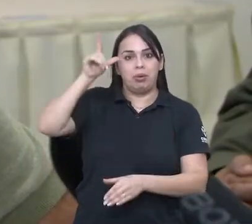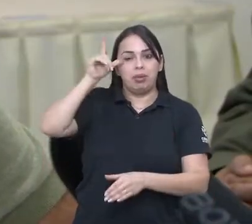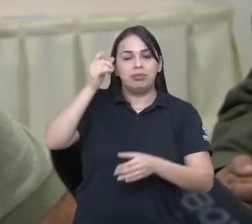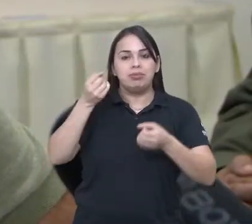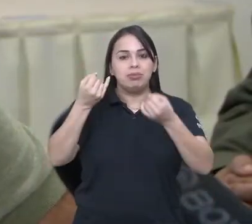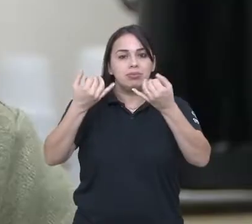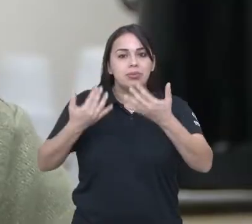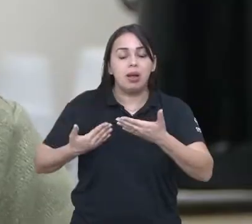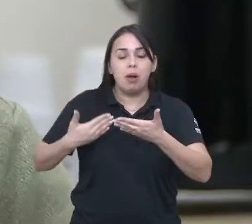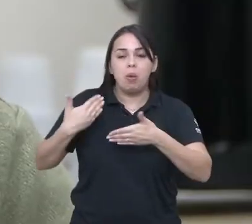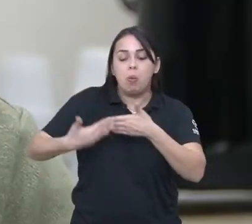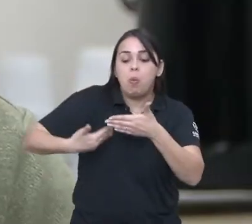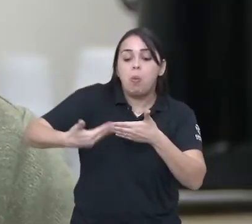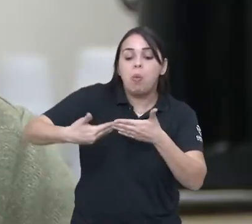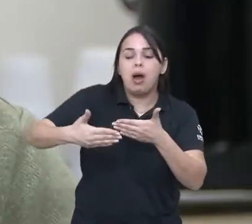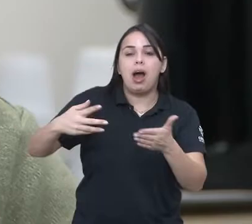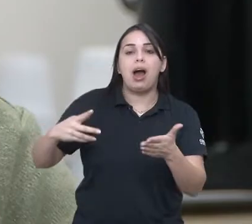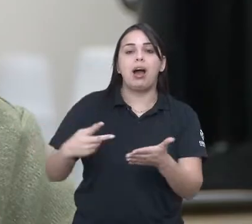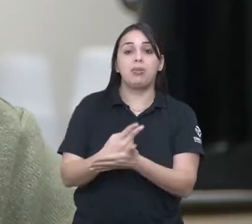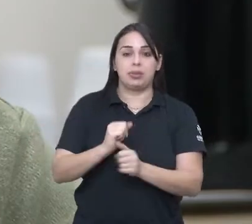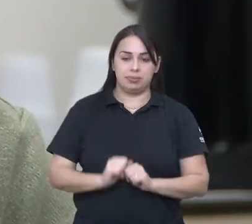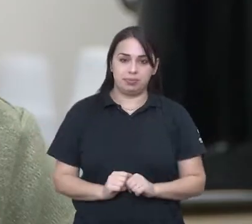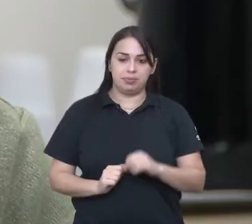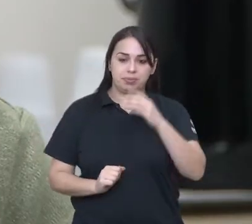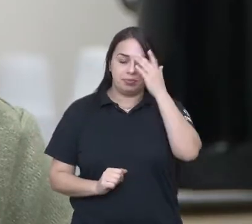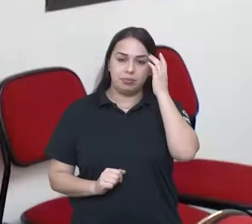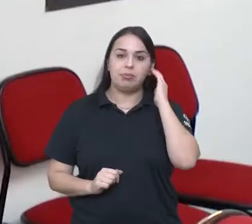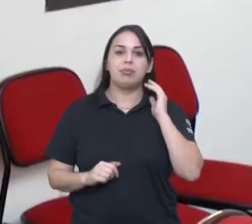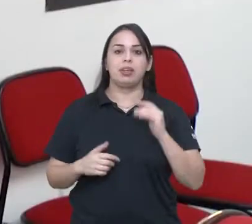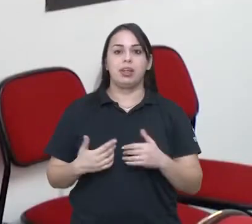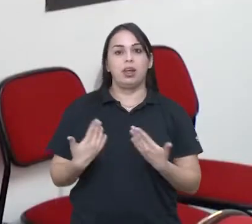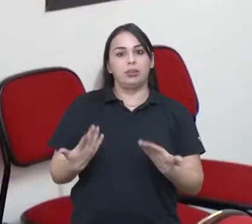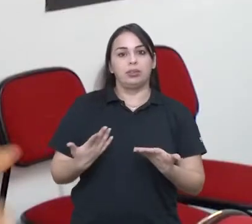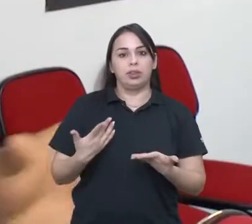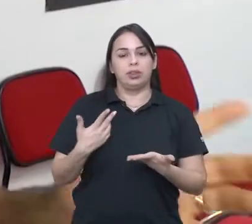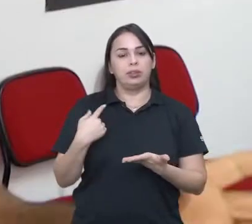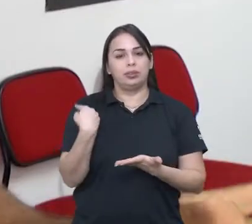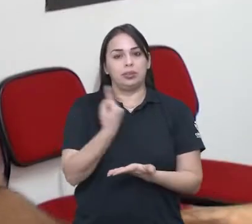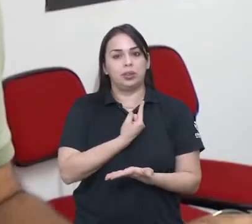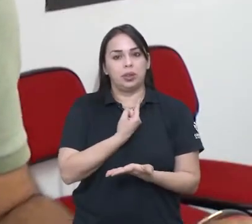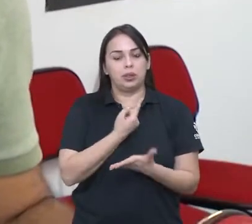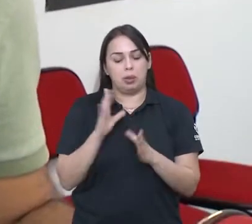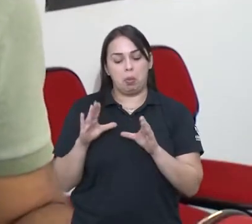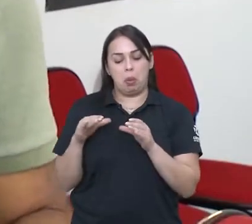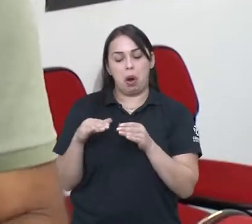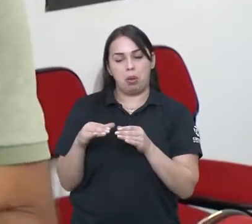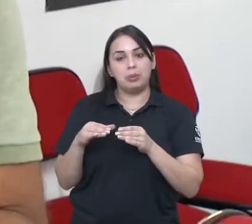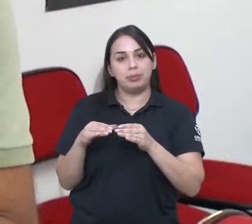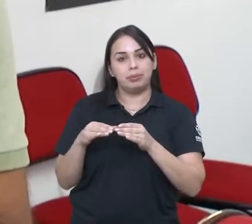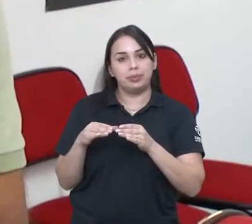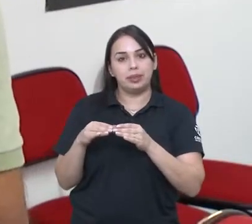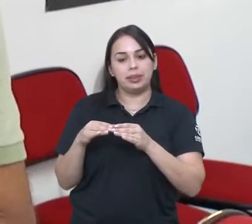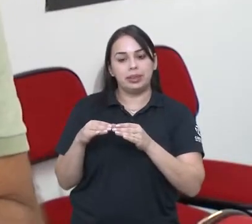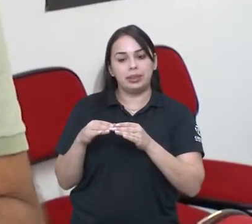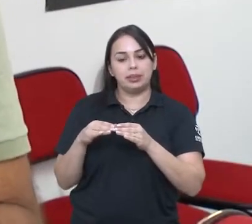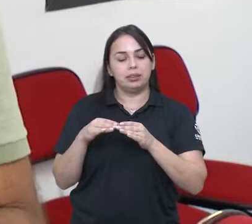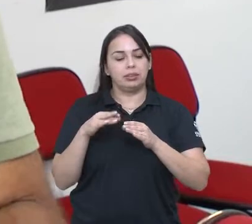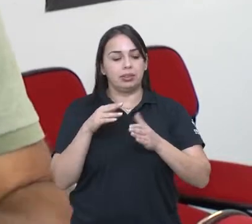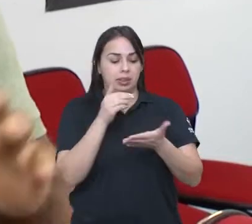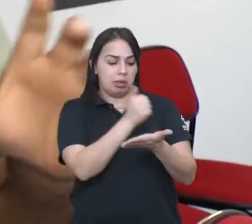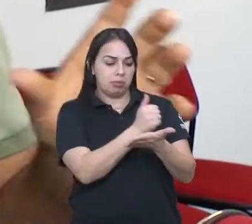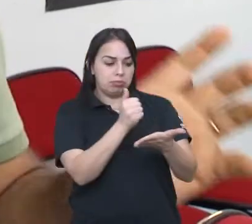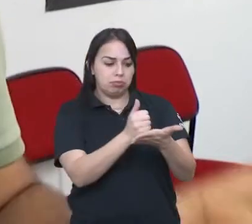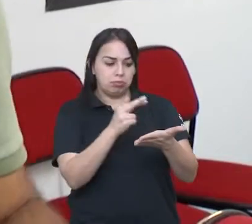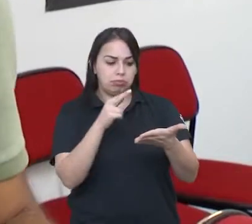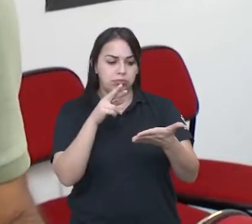Bispo esclarece quais serão os próximos passos da SEI. Nós temos, contratualmente falando, nós temos uma comissão que